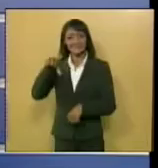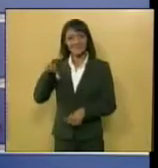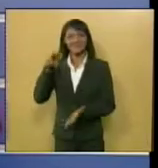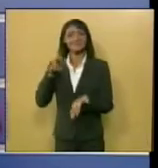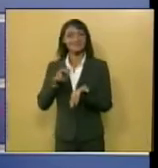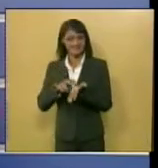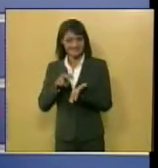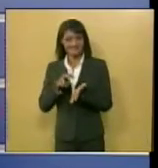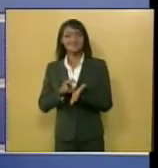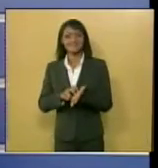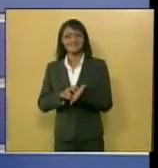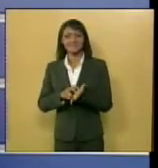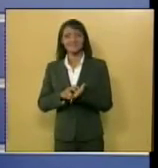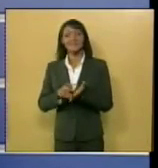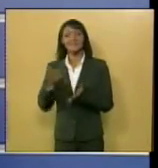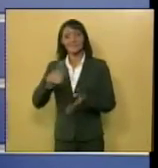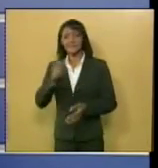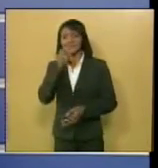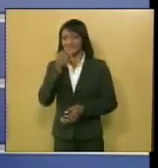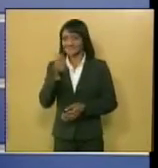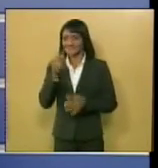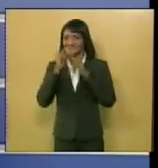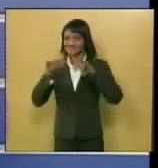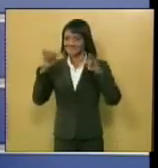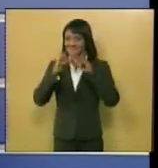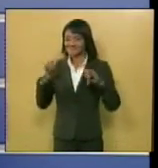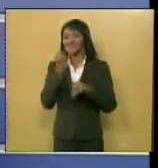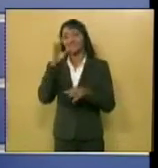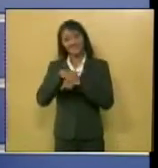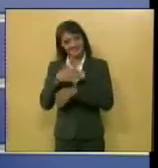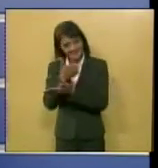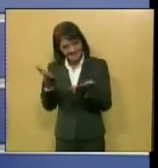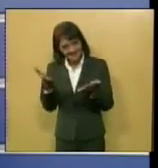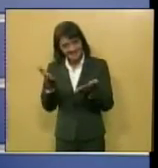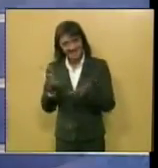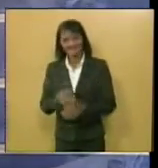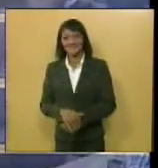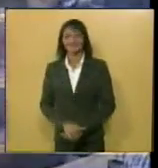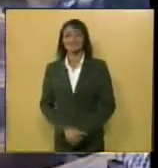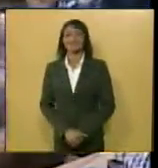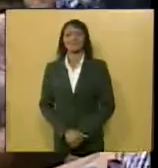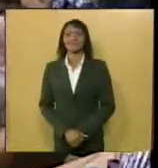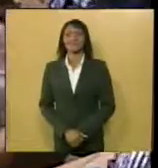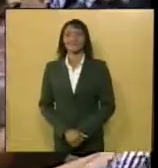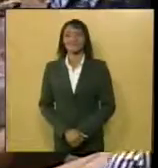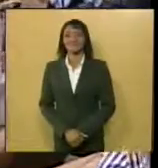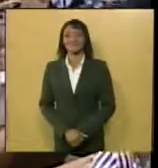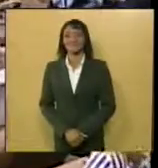9 da manhã, na próxima edição do Alese Notícias. Uma boa noite para você. Música.